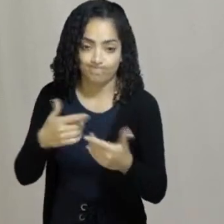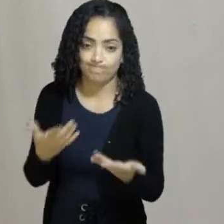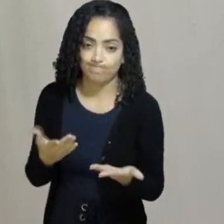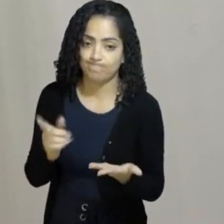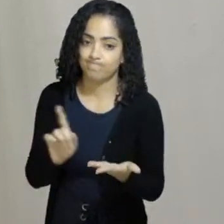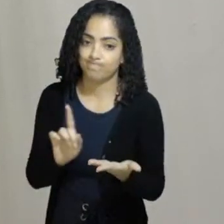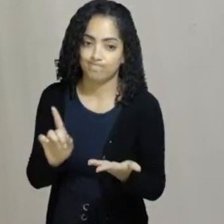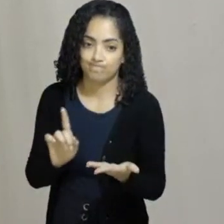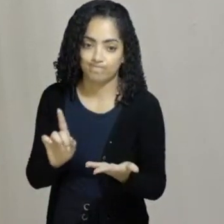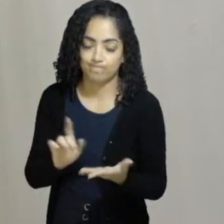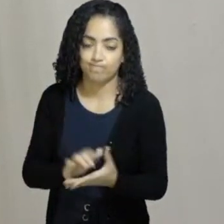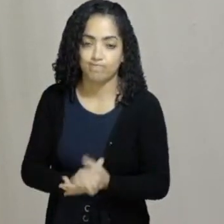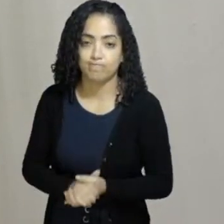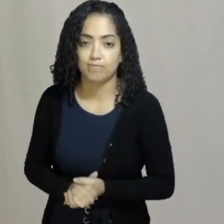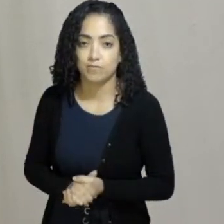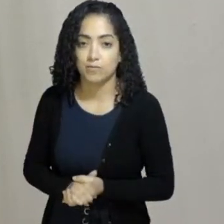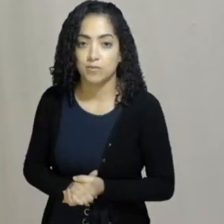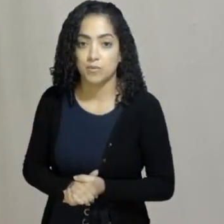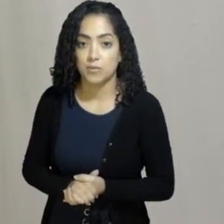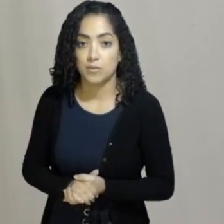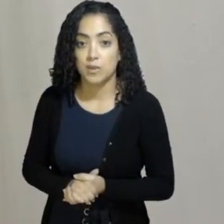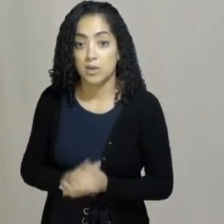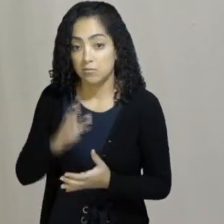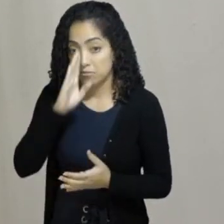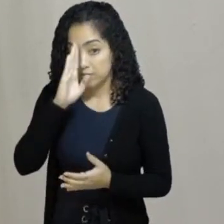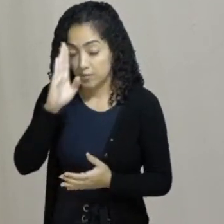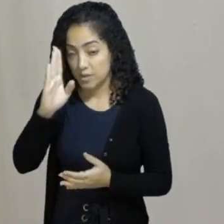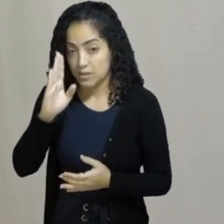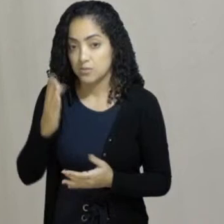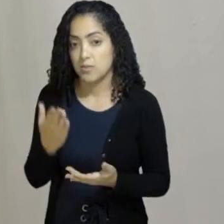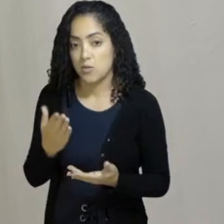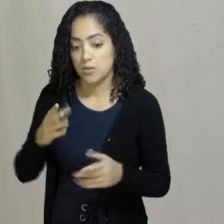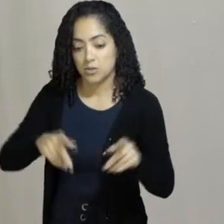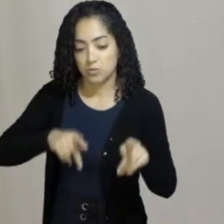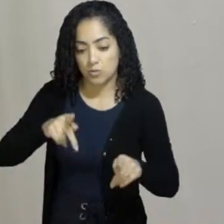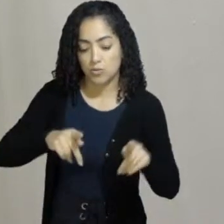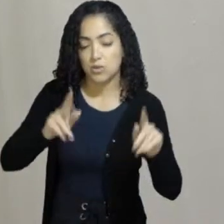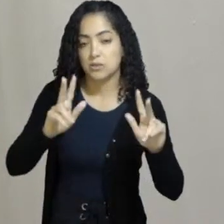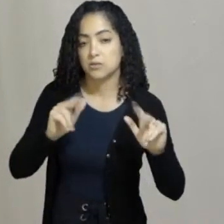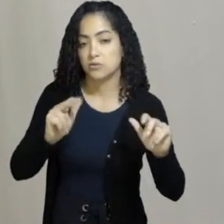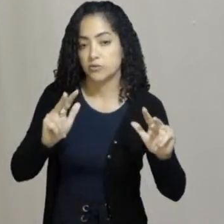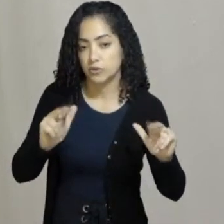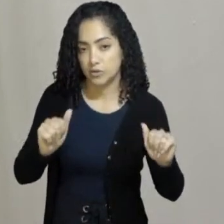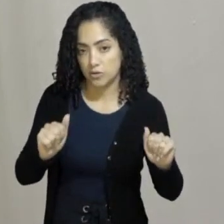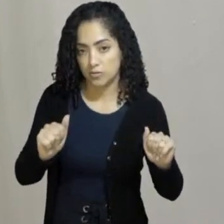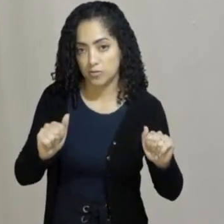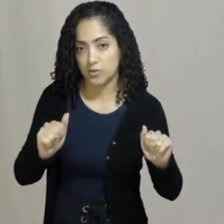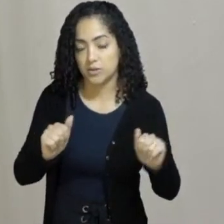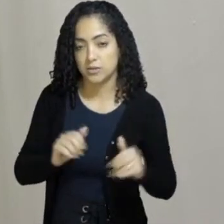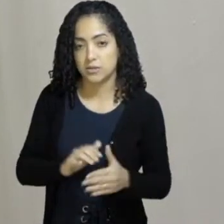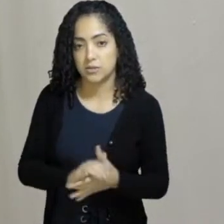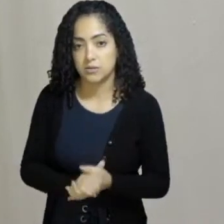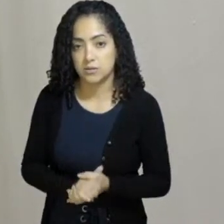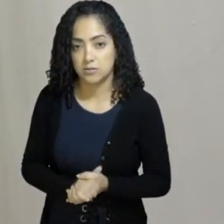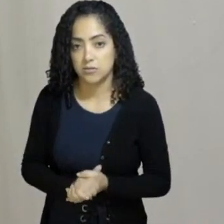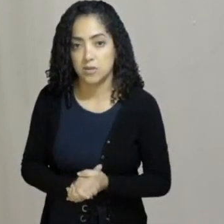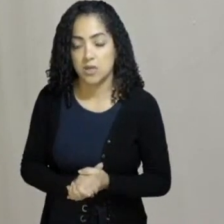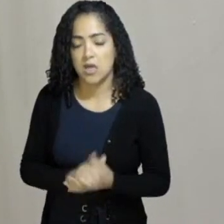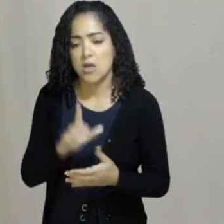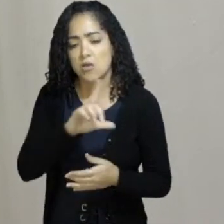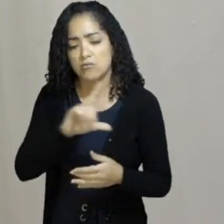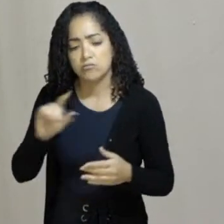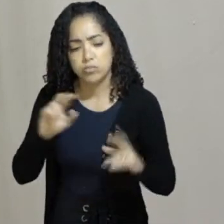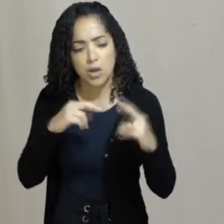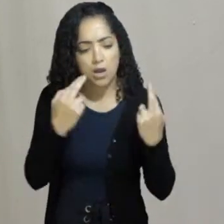Catarinense em especial ao povo de Florianópolis saí daquela reunião